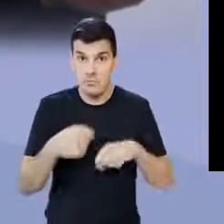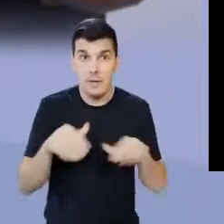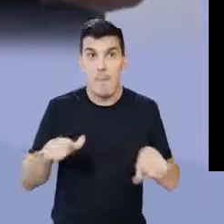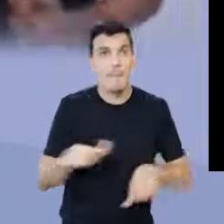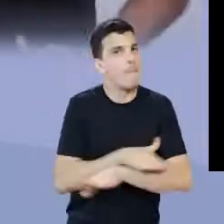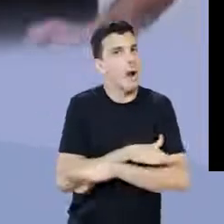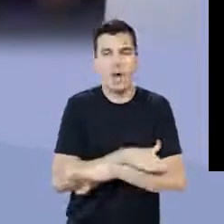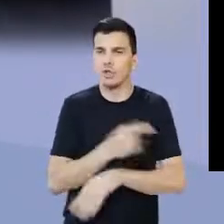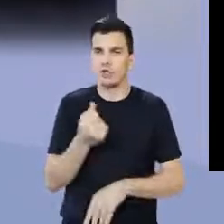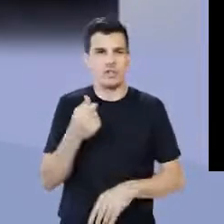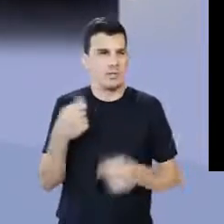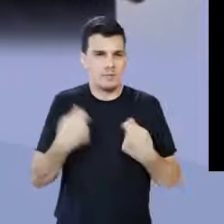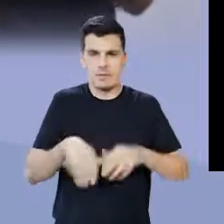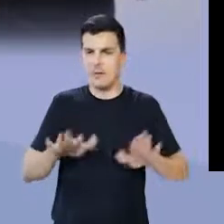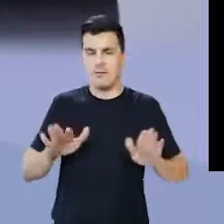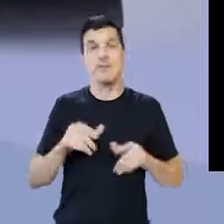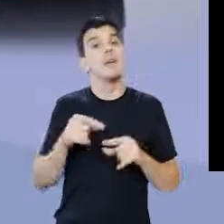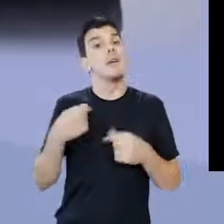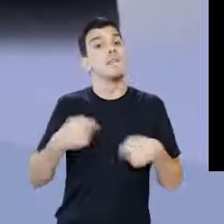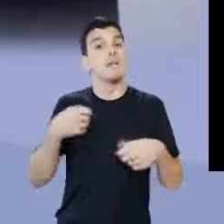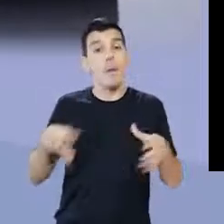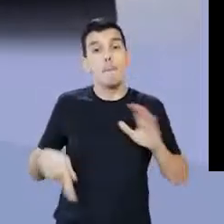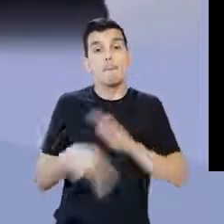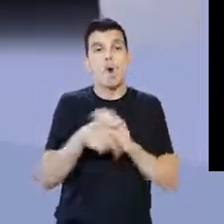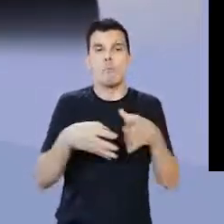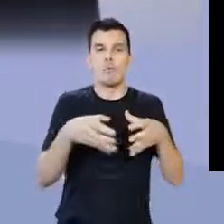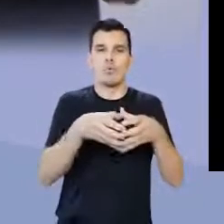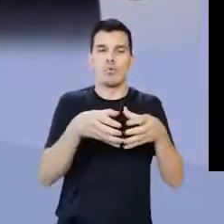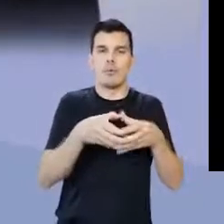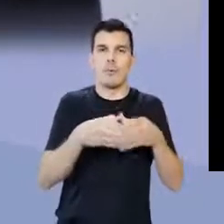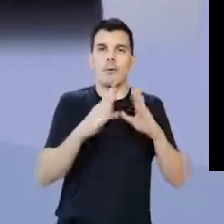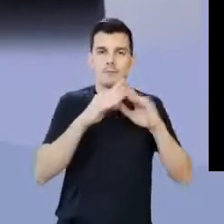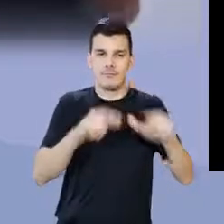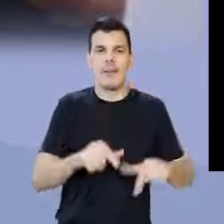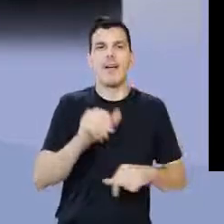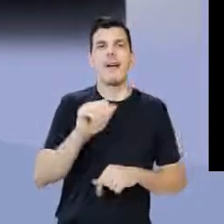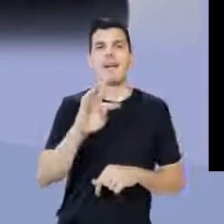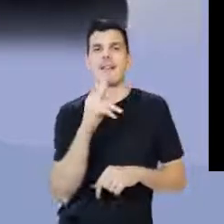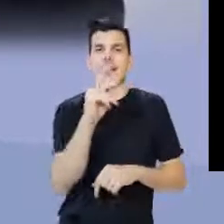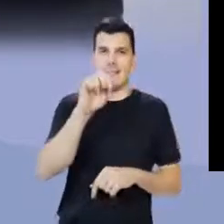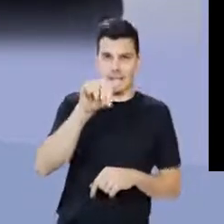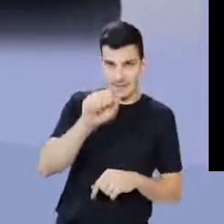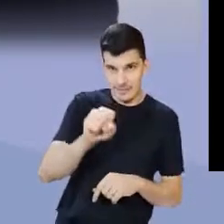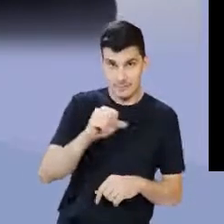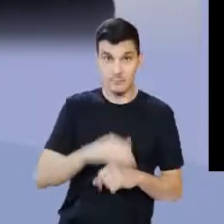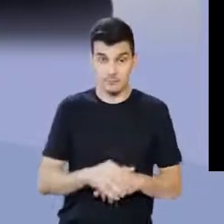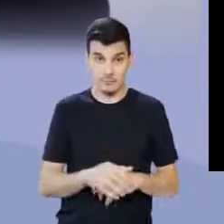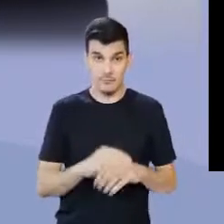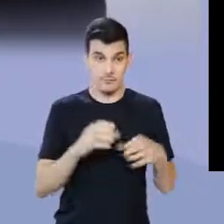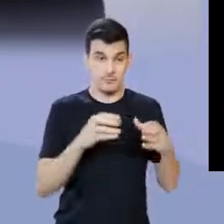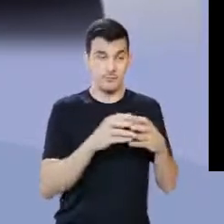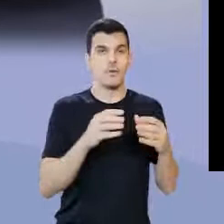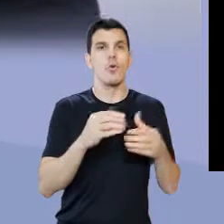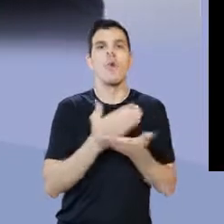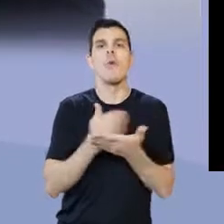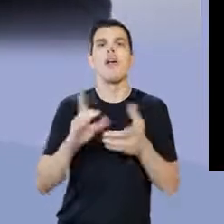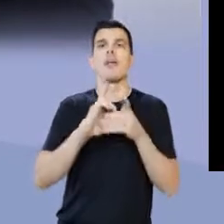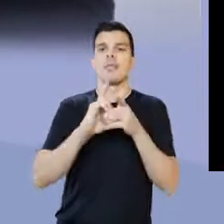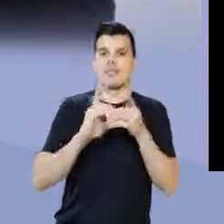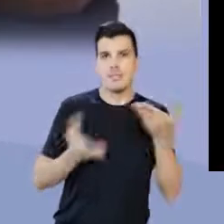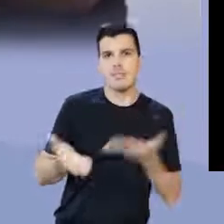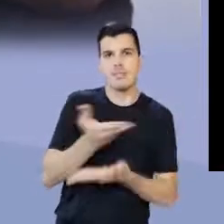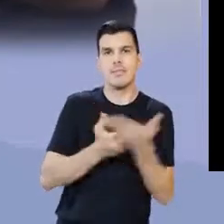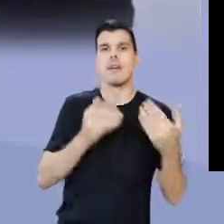ter dinheiro, não preciso ter terra. Basta eu ser morador de Atenas. Começava aí o que chama de